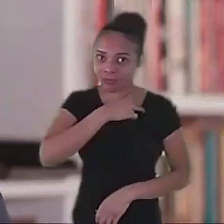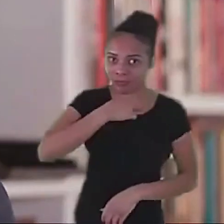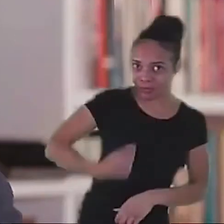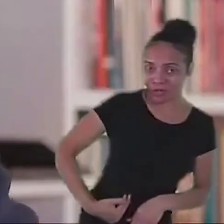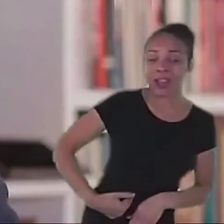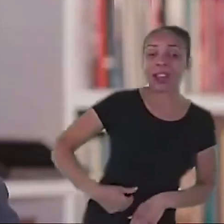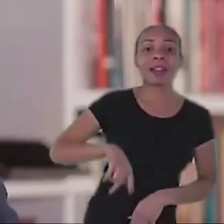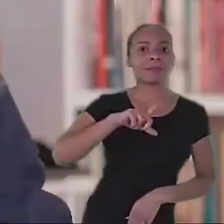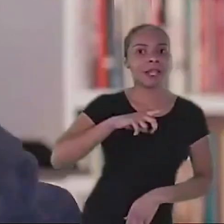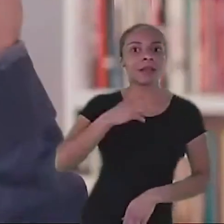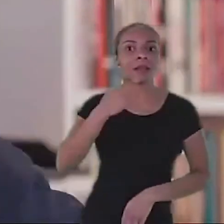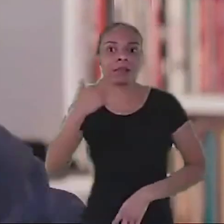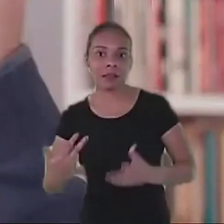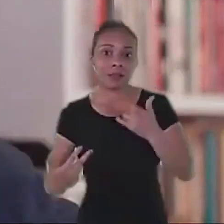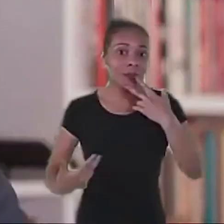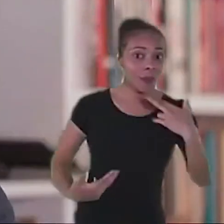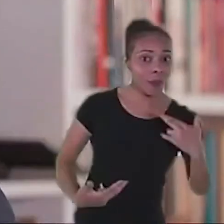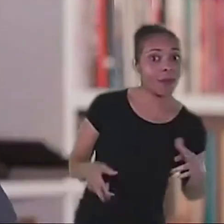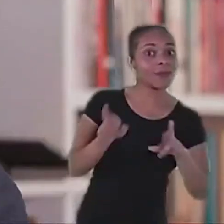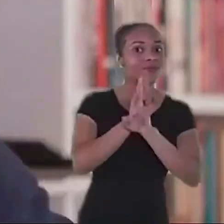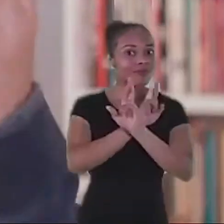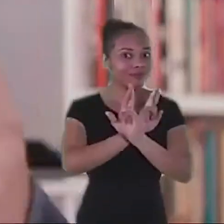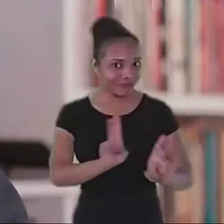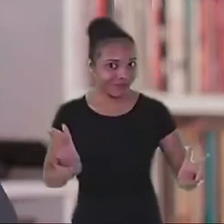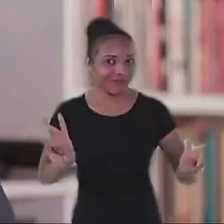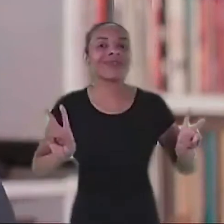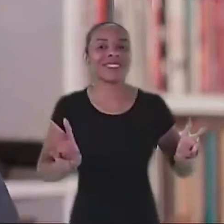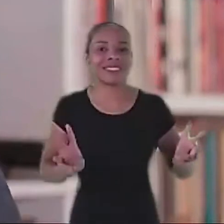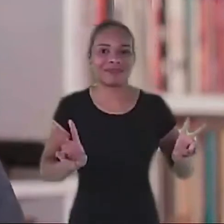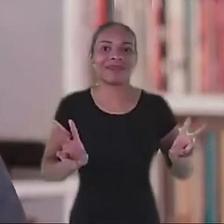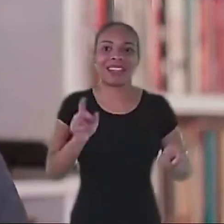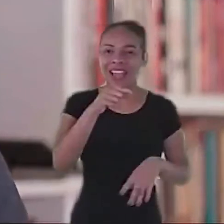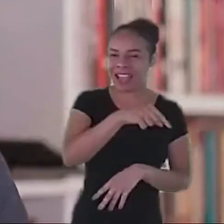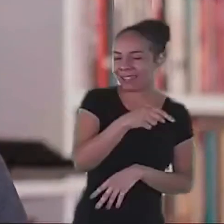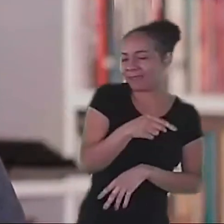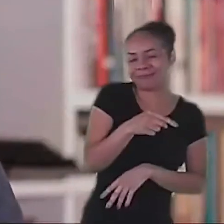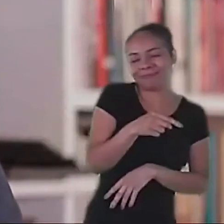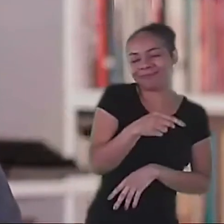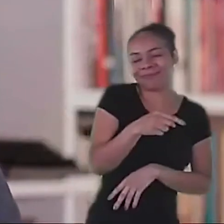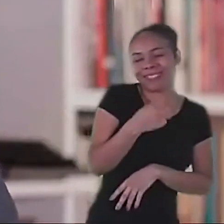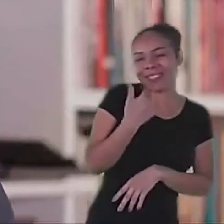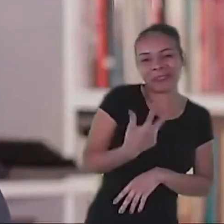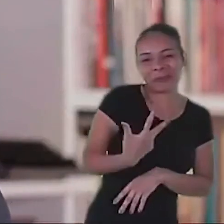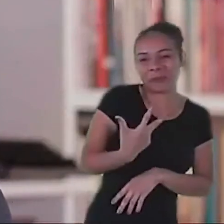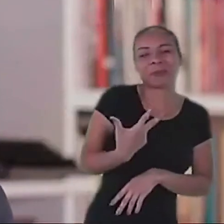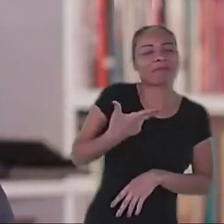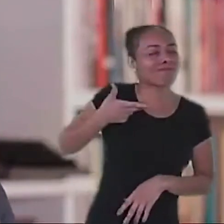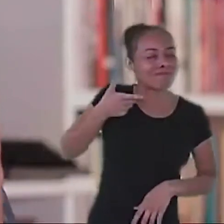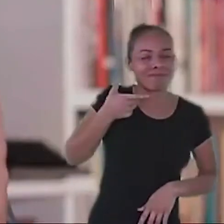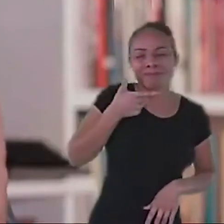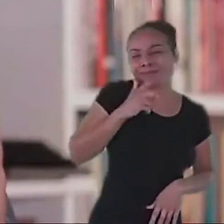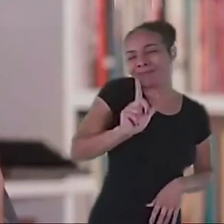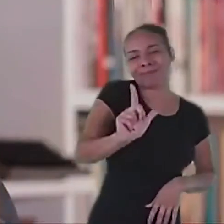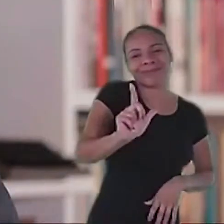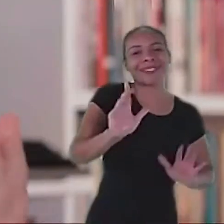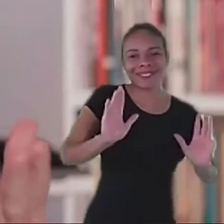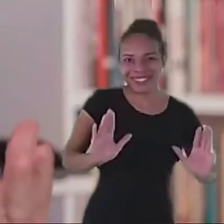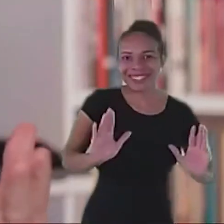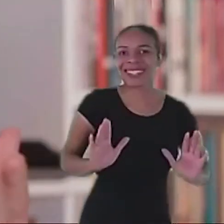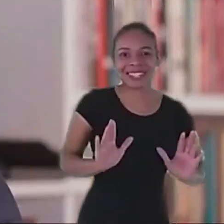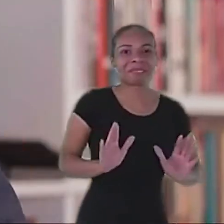que mandarim ganha qualquer coisa. E ao mesmo tempo está a China